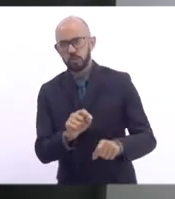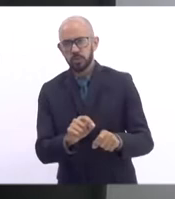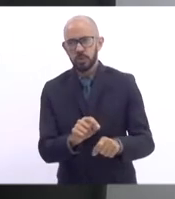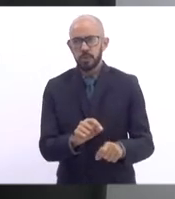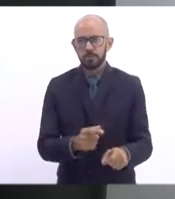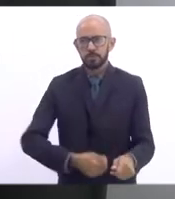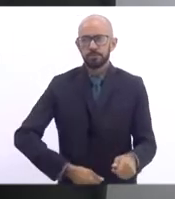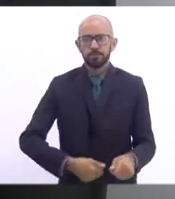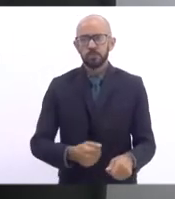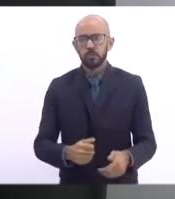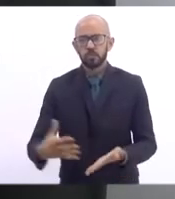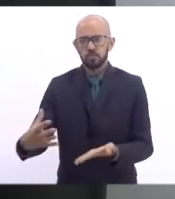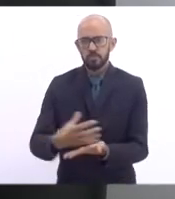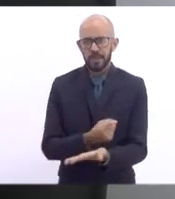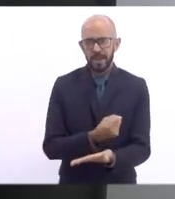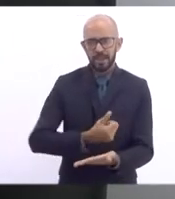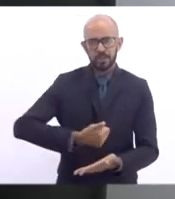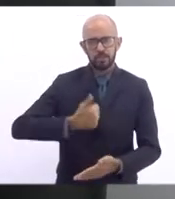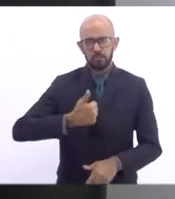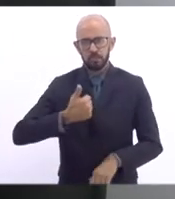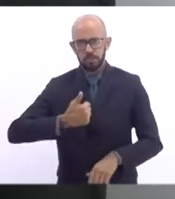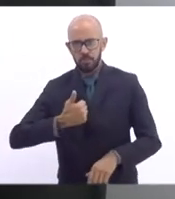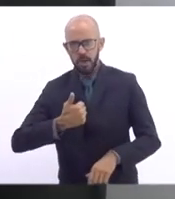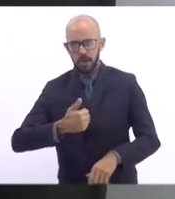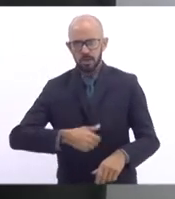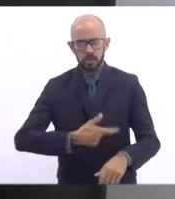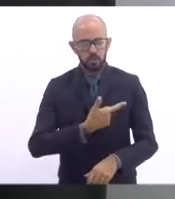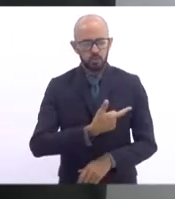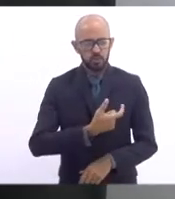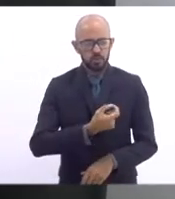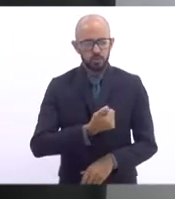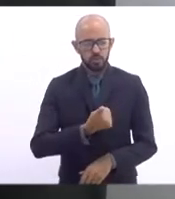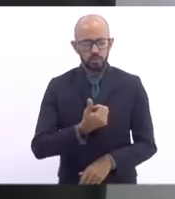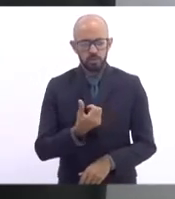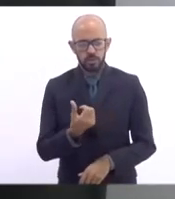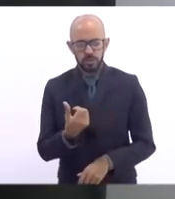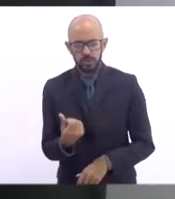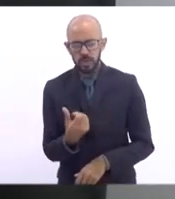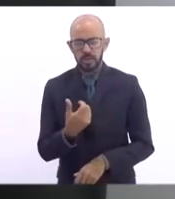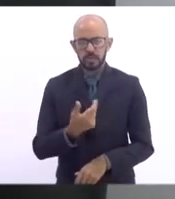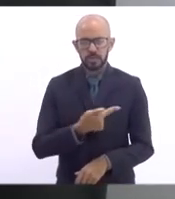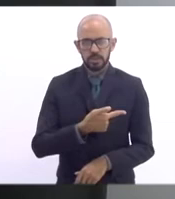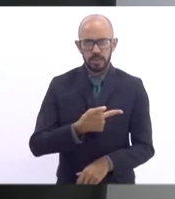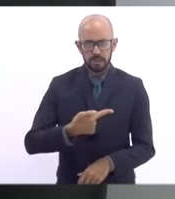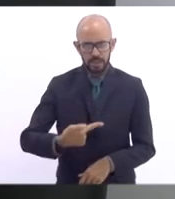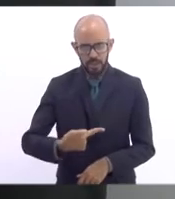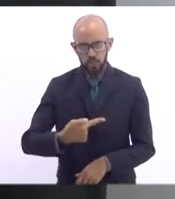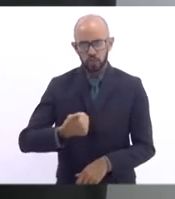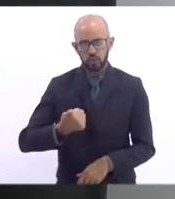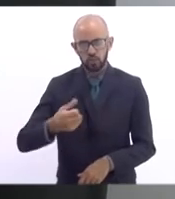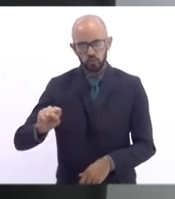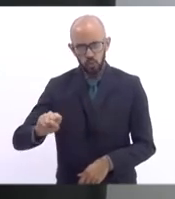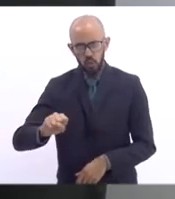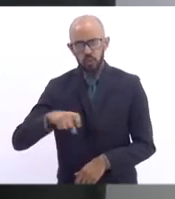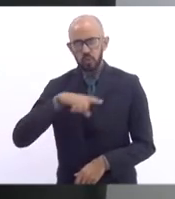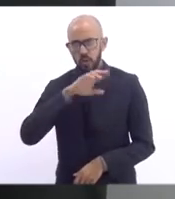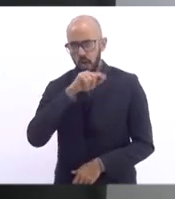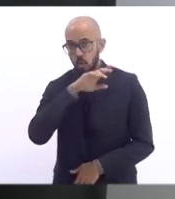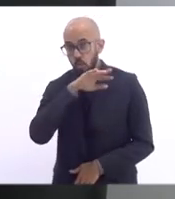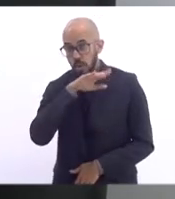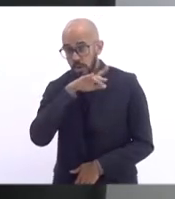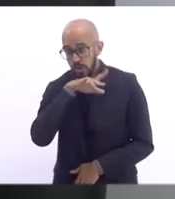17 18 19 foram superados de primários ainda muito ruins